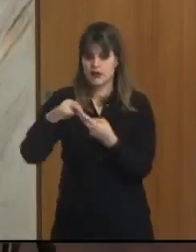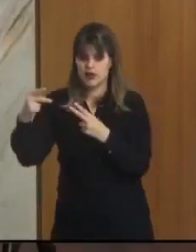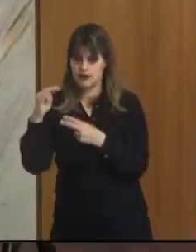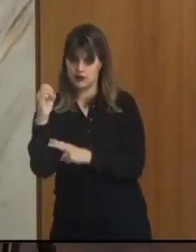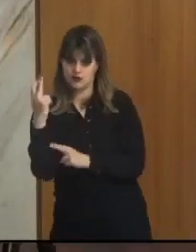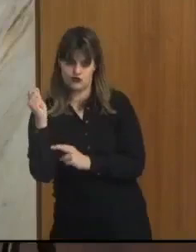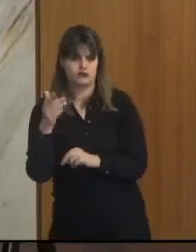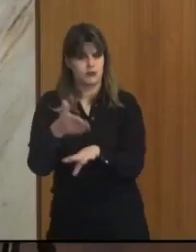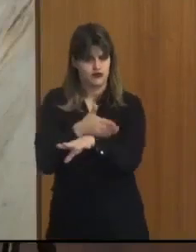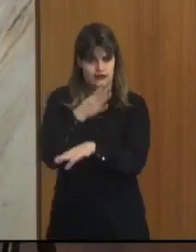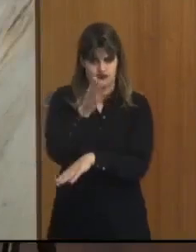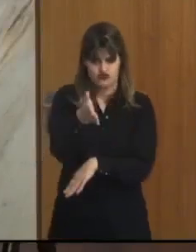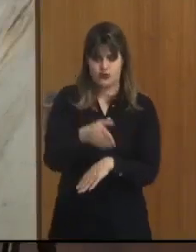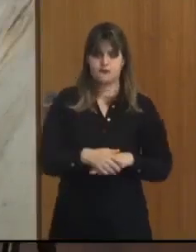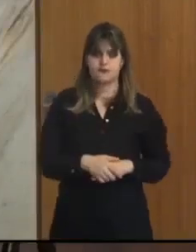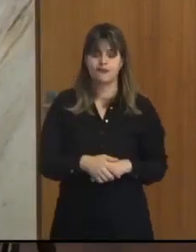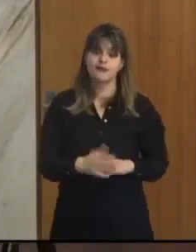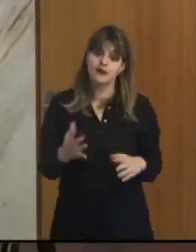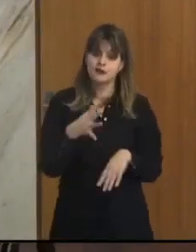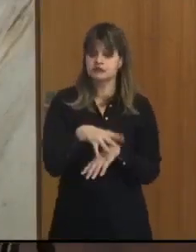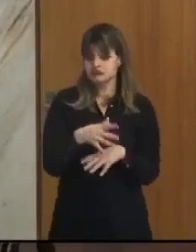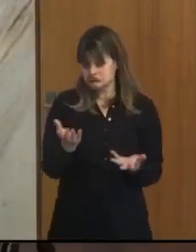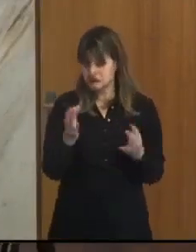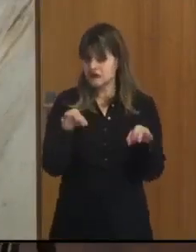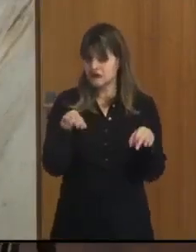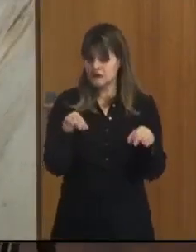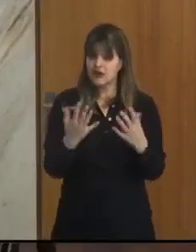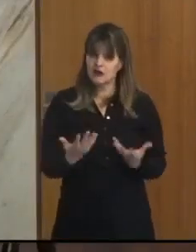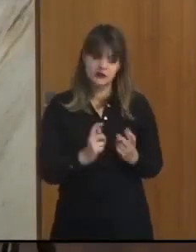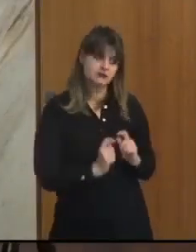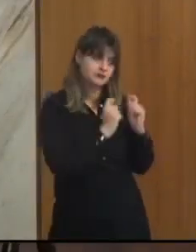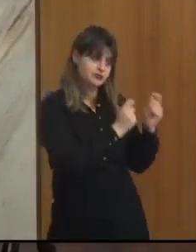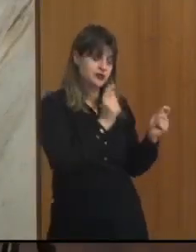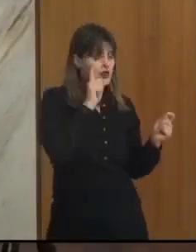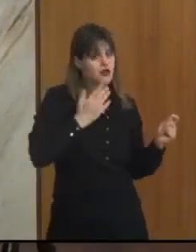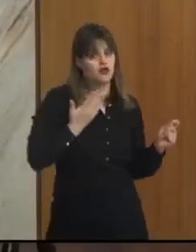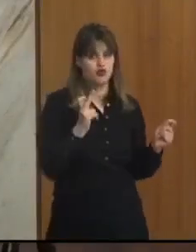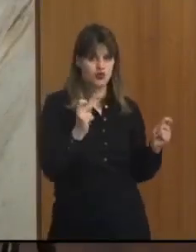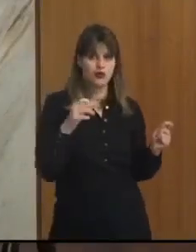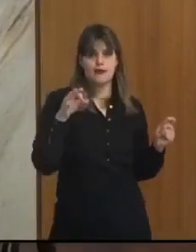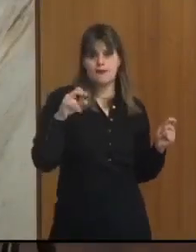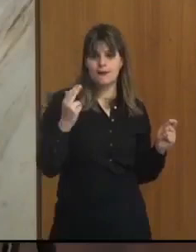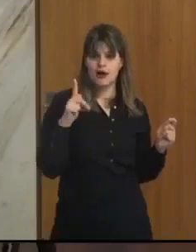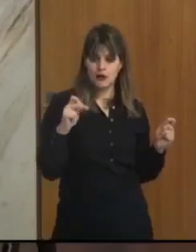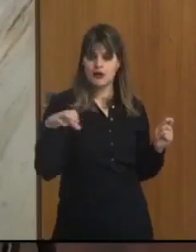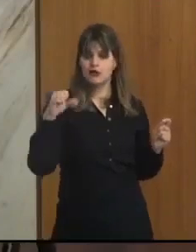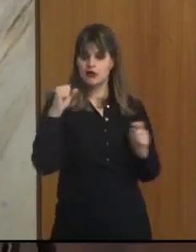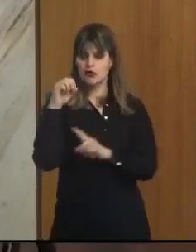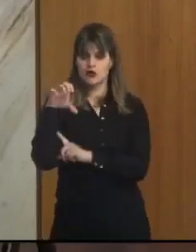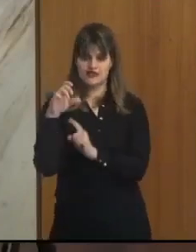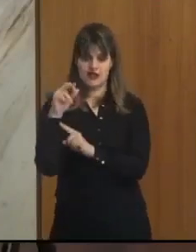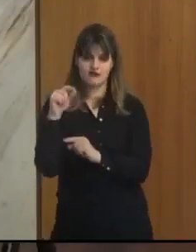como já disse. E, posto isto, terminei a minha apresentação. Vou dar a palavra, então, à doutora Paula Gonçalves, que seguirá a apresentação do livro.